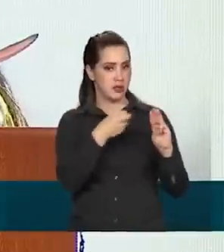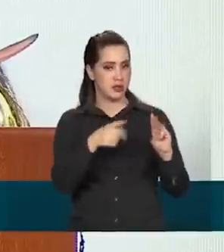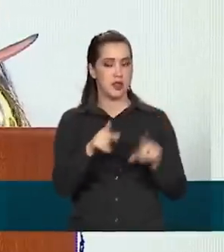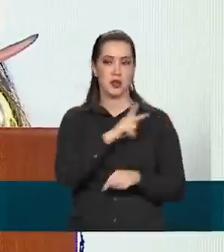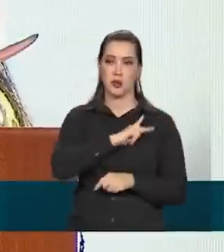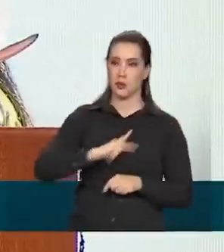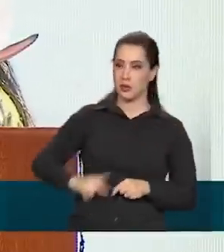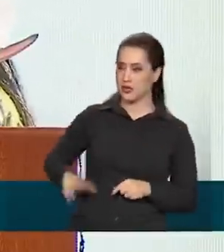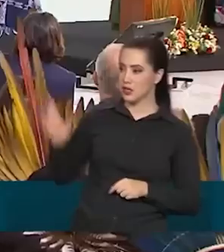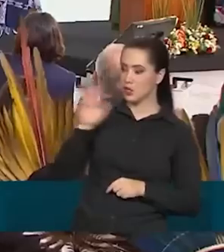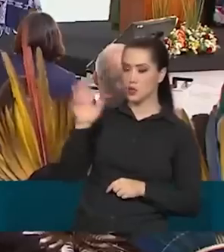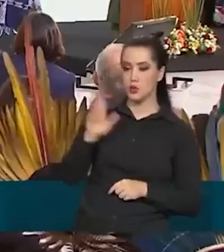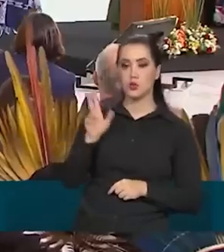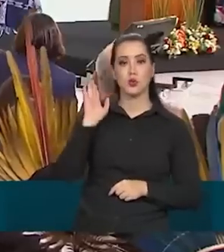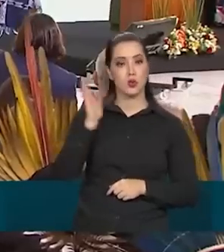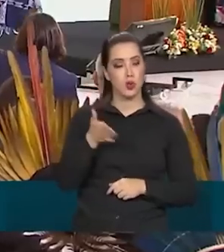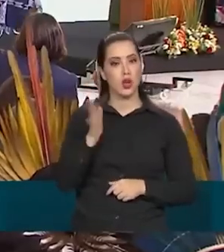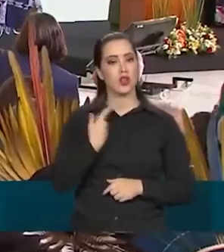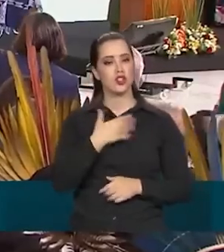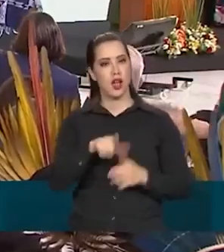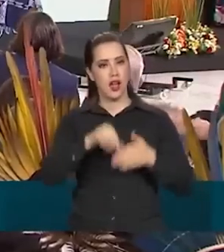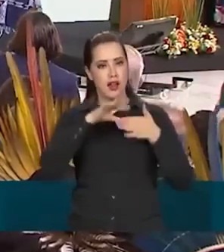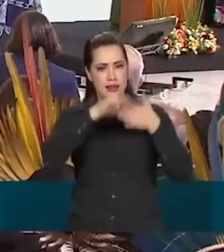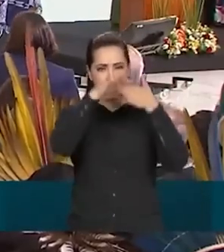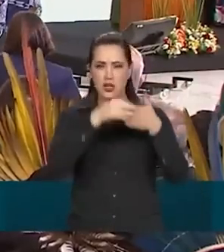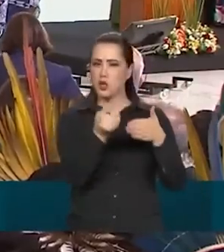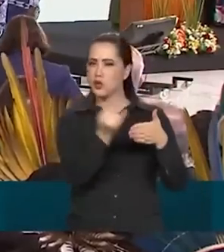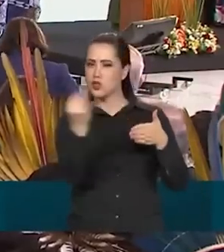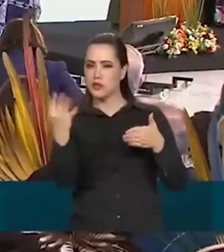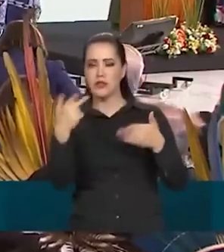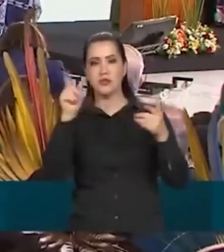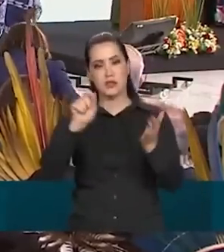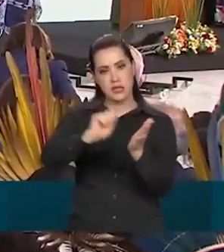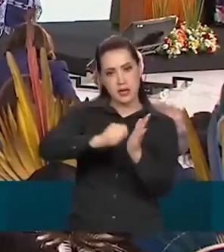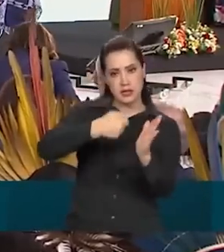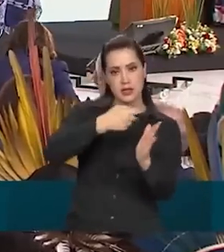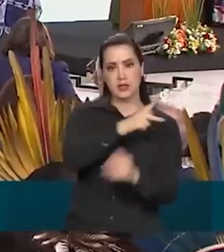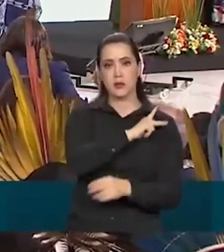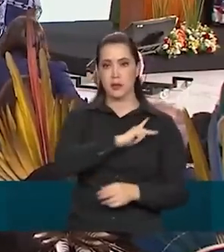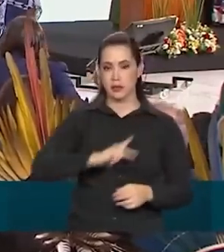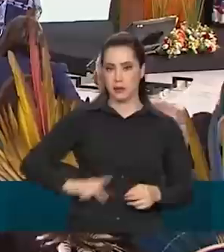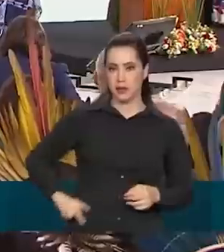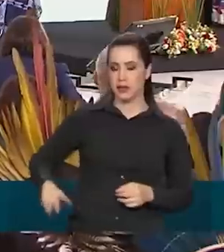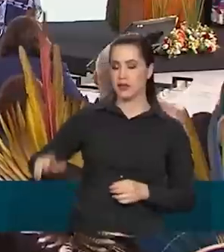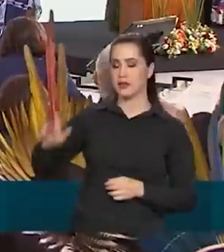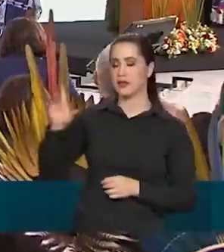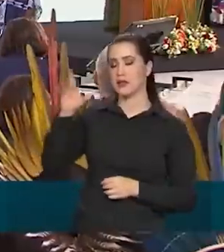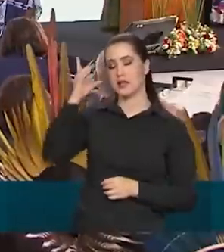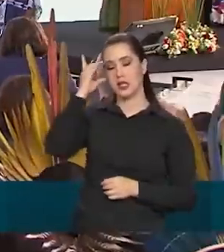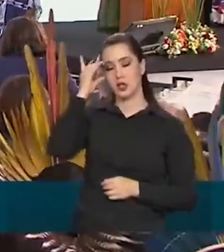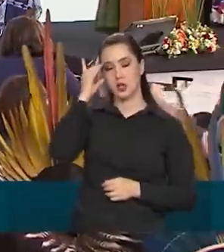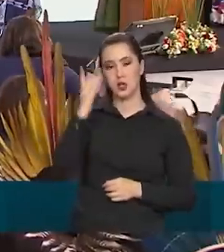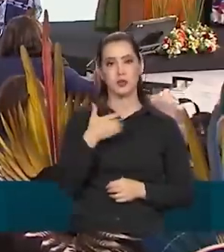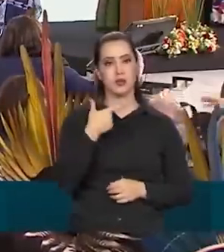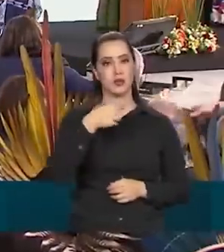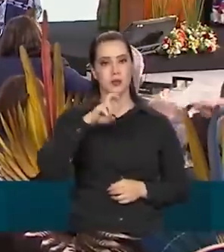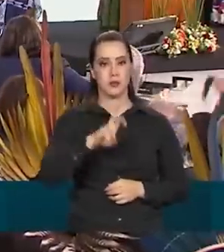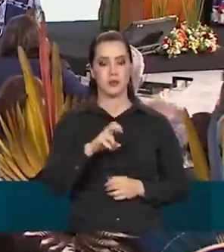presidente Lula presidiu por muitas vezes quando foi presidente e que foi assinado pela presidenta Dilma em 2015.